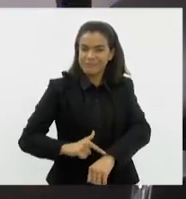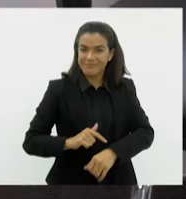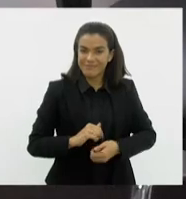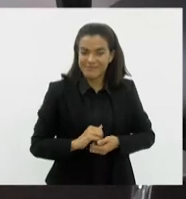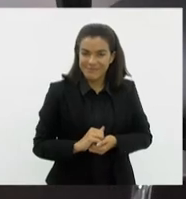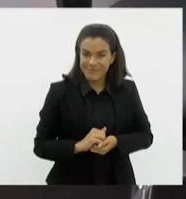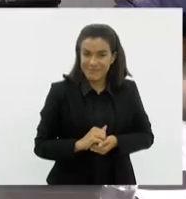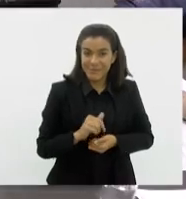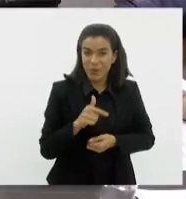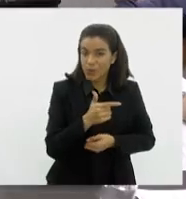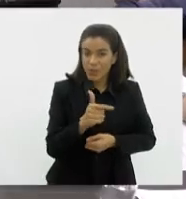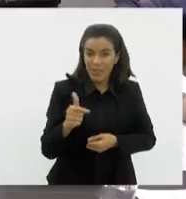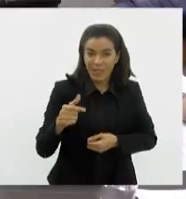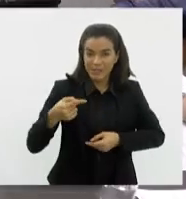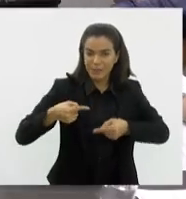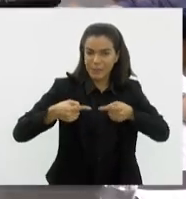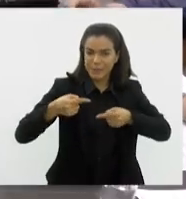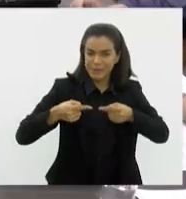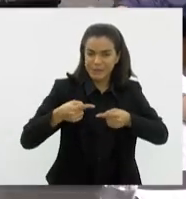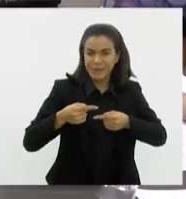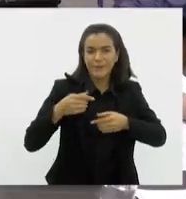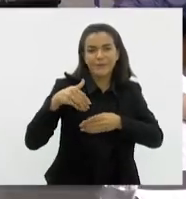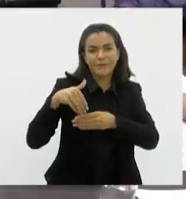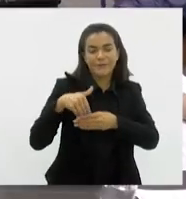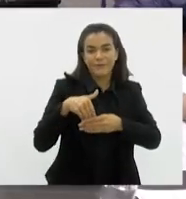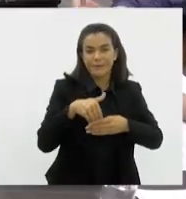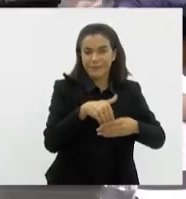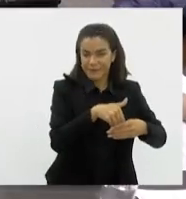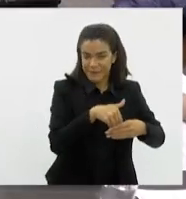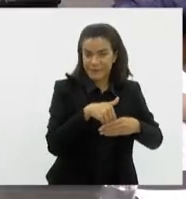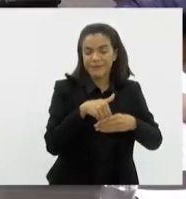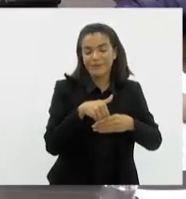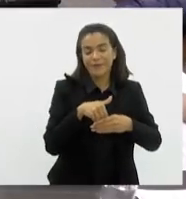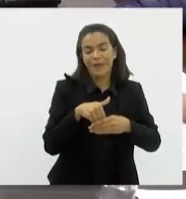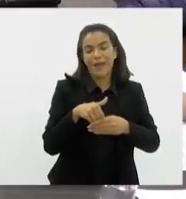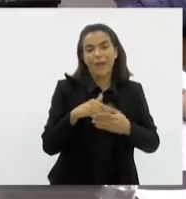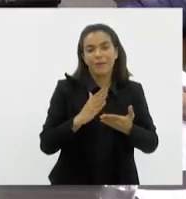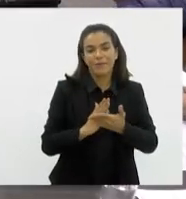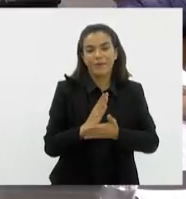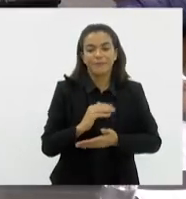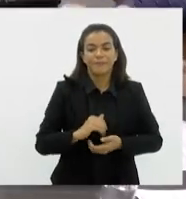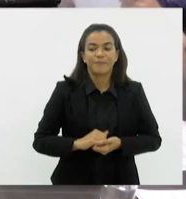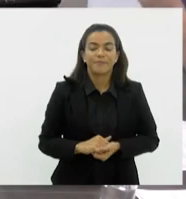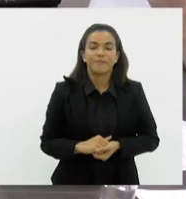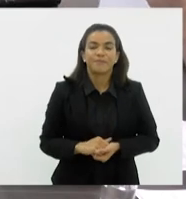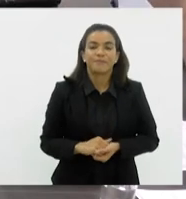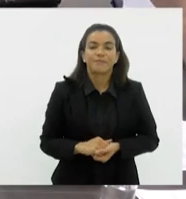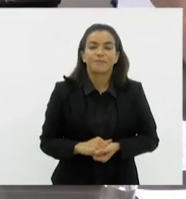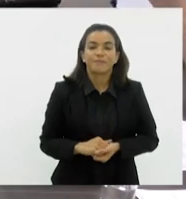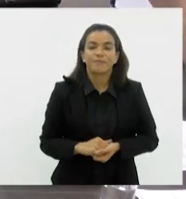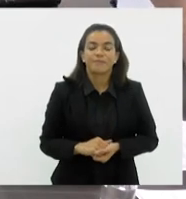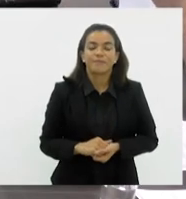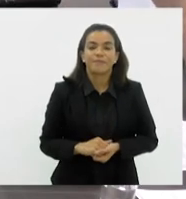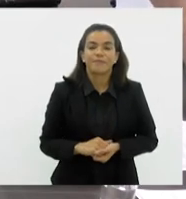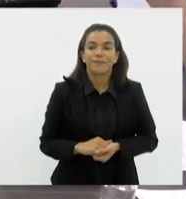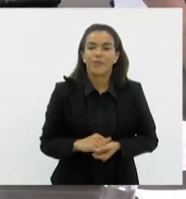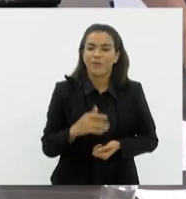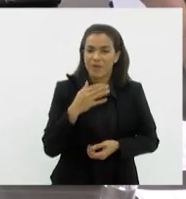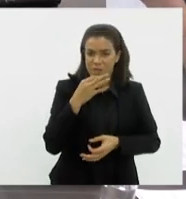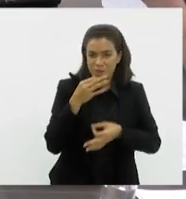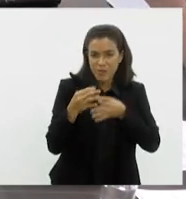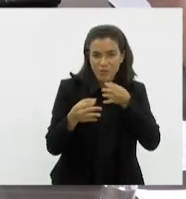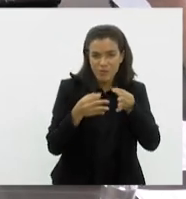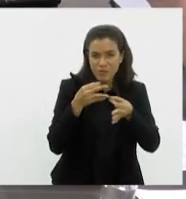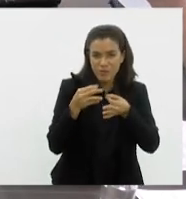Não havendo que queira discutir, em votação, senhores que aprovam a permanência como estão, aprovado. É, vou fazer uma sugestão